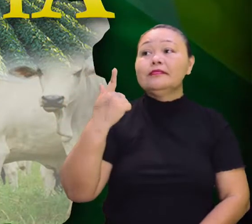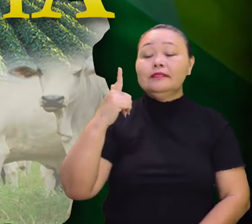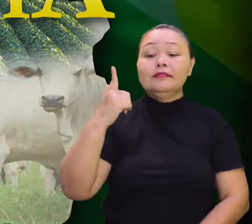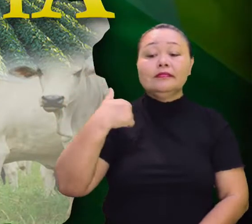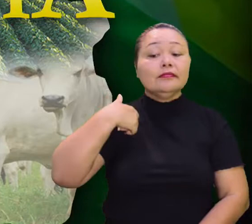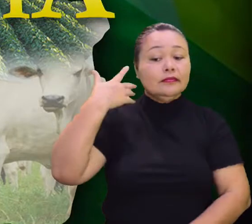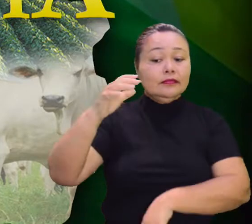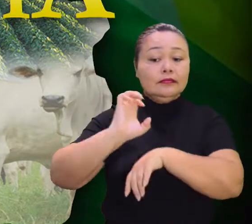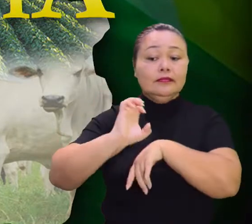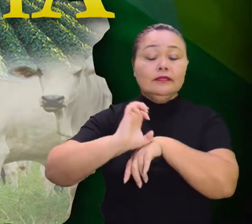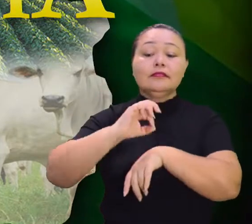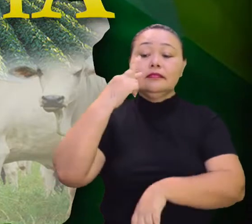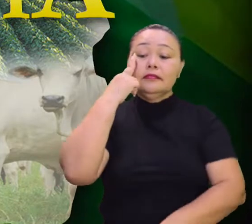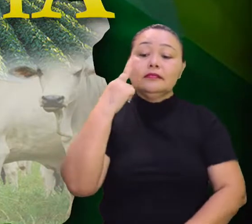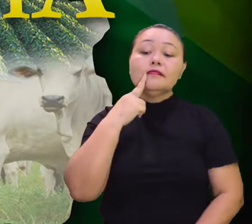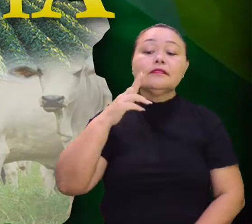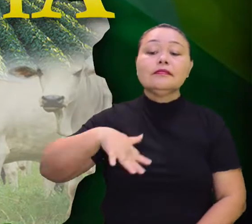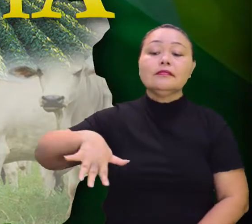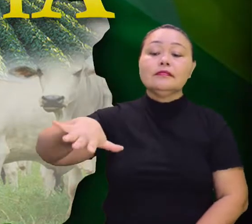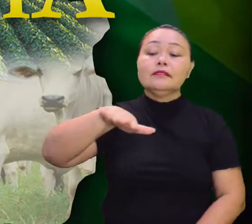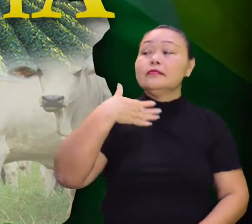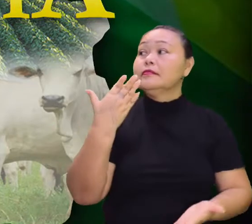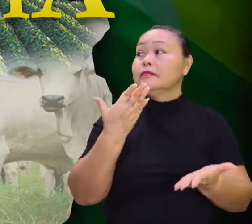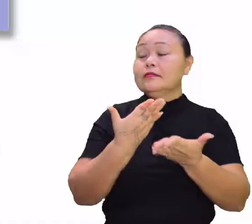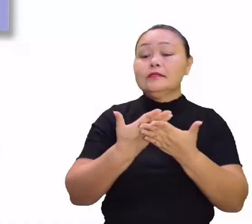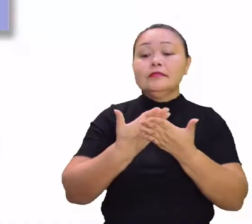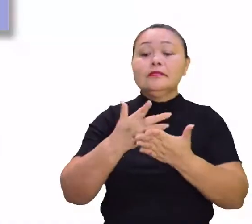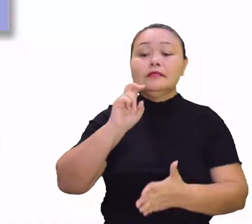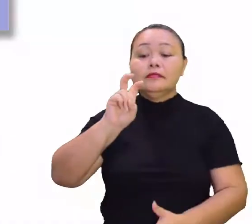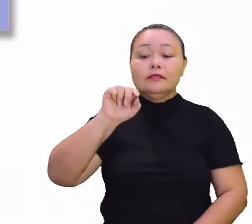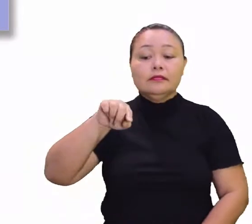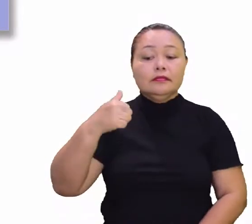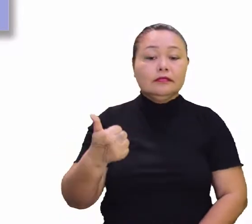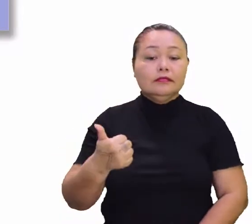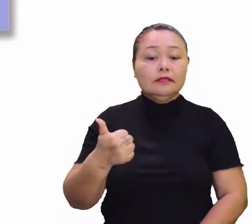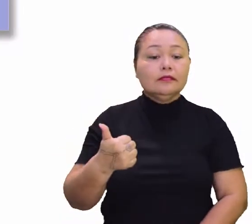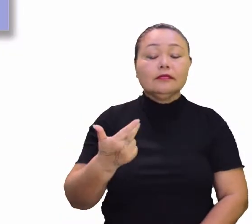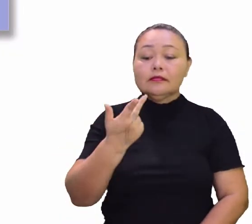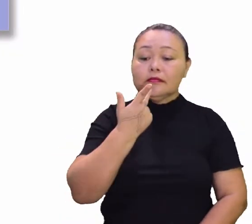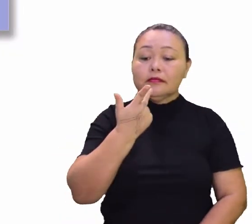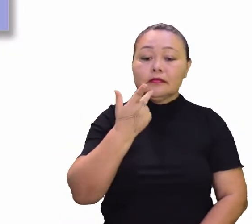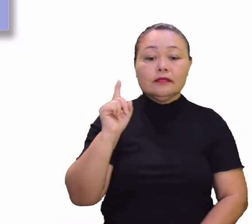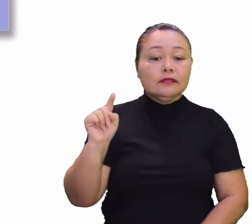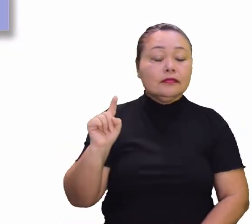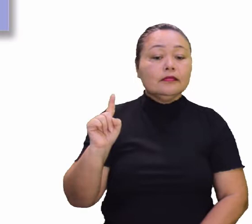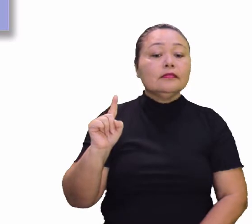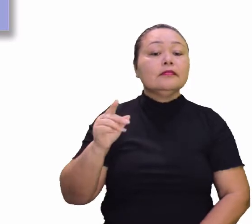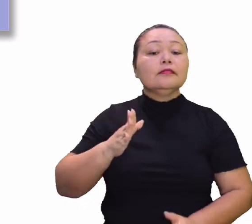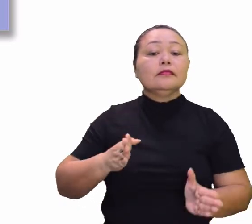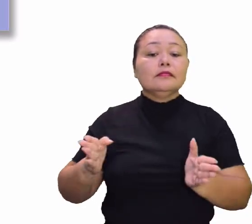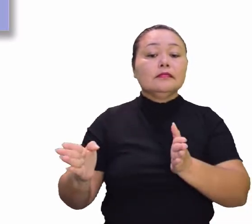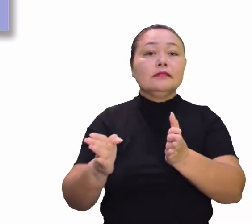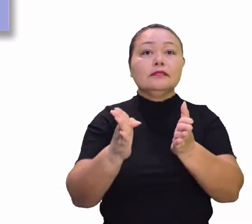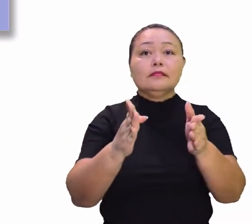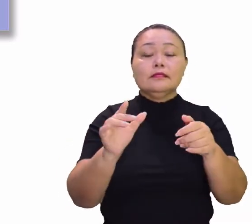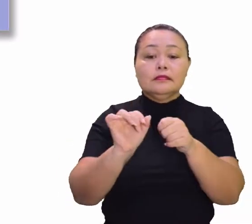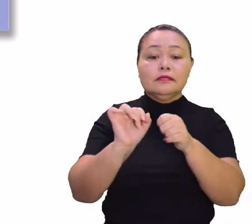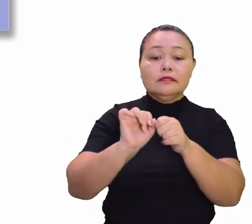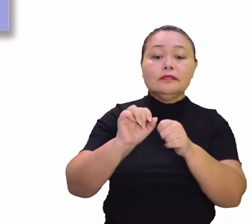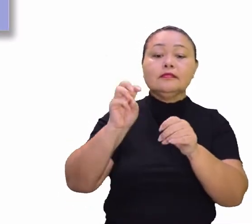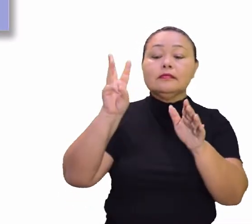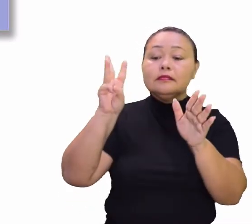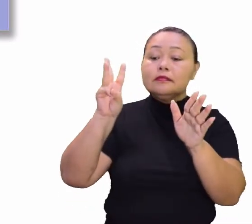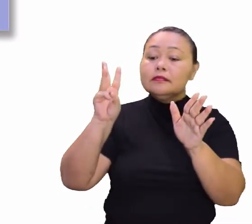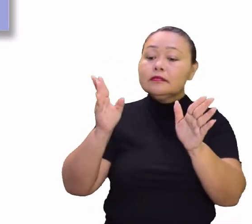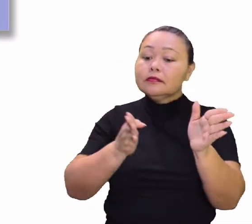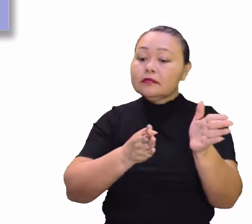Rondônia. Beleza? Vamos lá, galera. Aula 5.1. Vamos falar sobre a bacia do